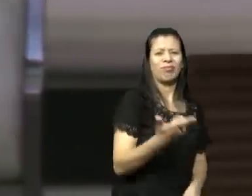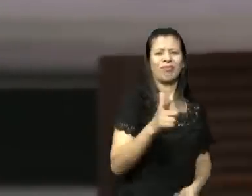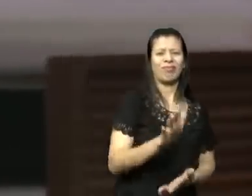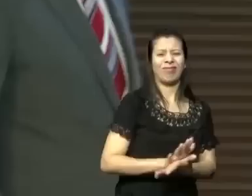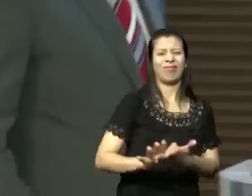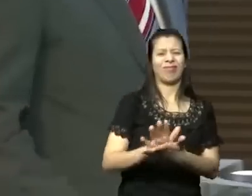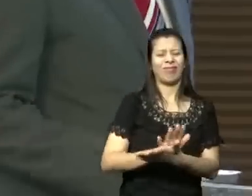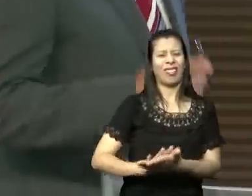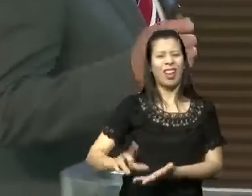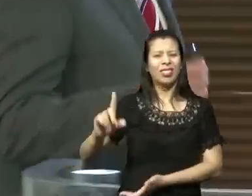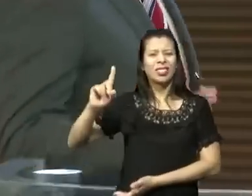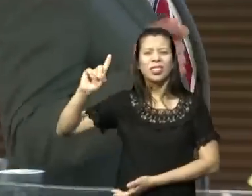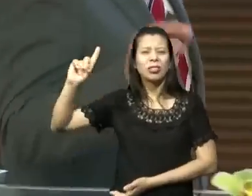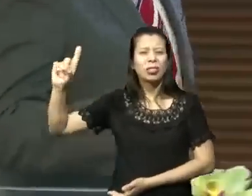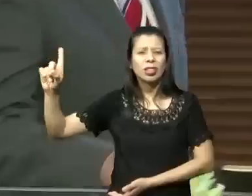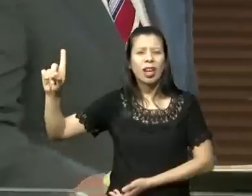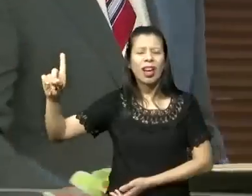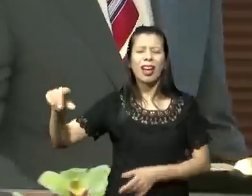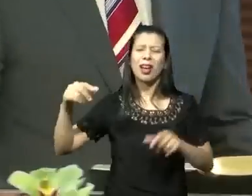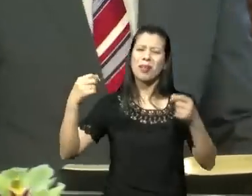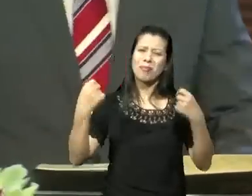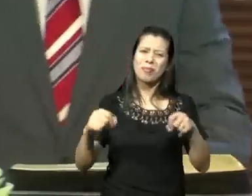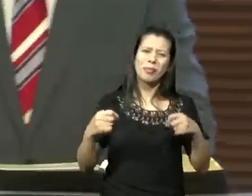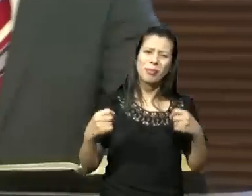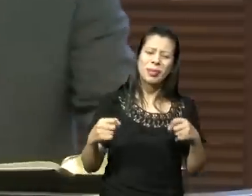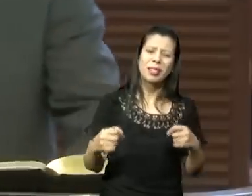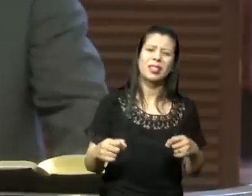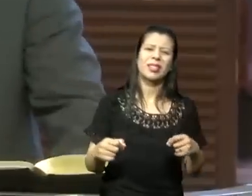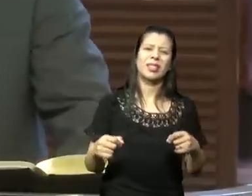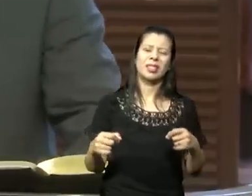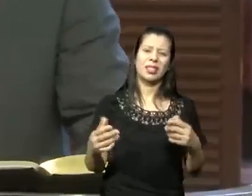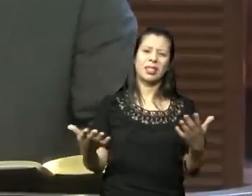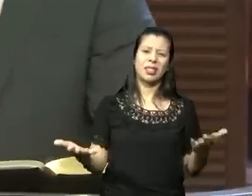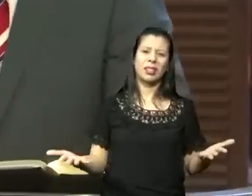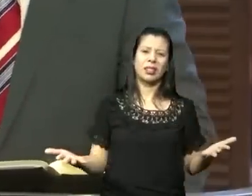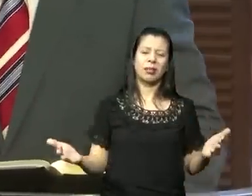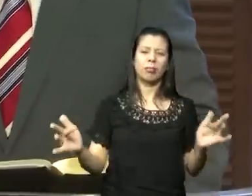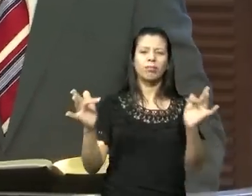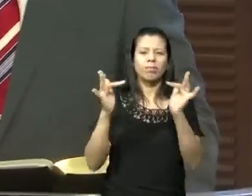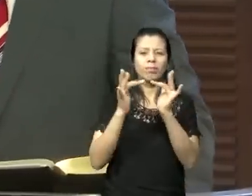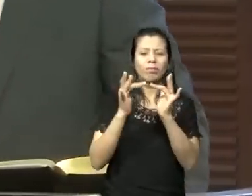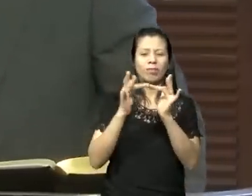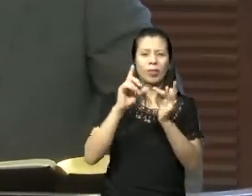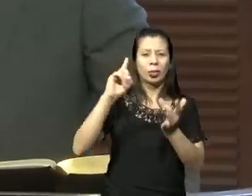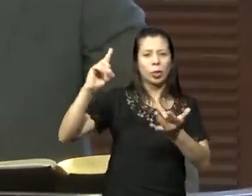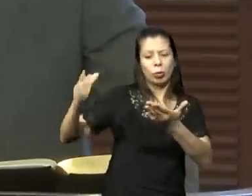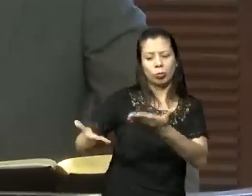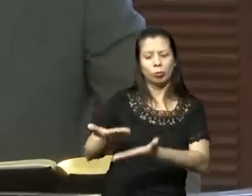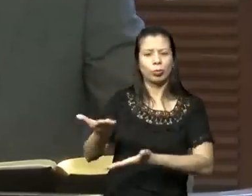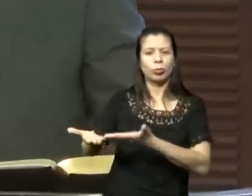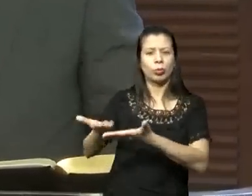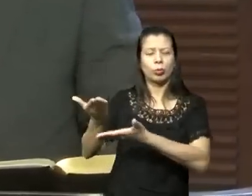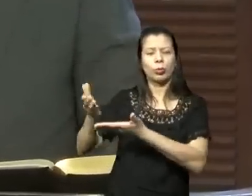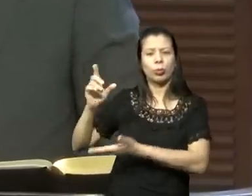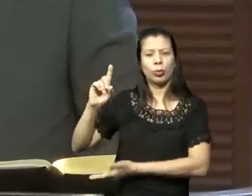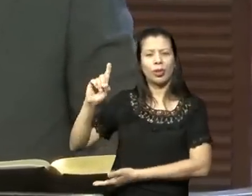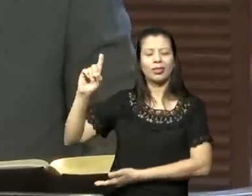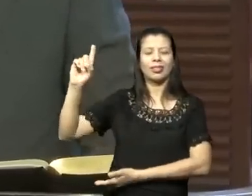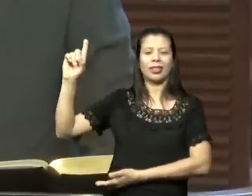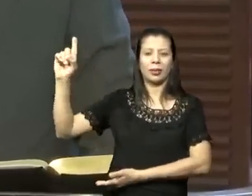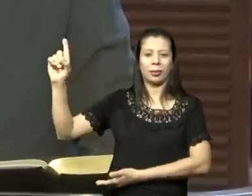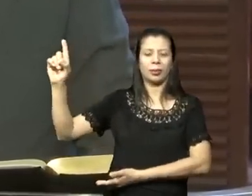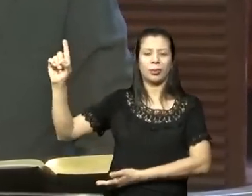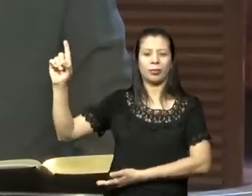voltando para o texto bíblico porque essa é sua primeira parte tem mais duas verso 21 vou retirar-me quando vós me